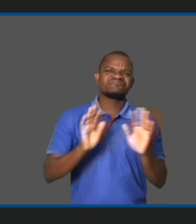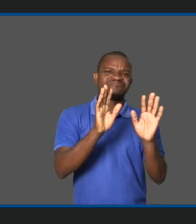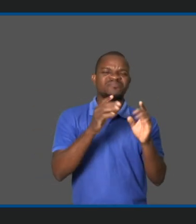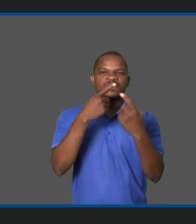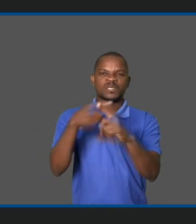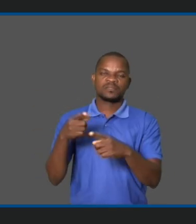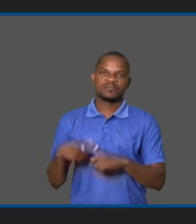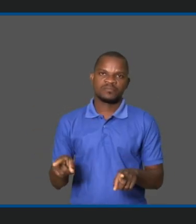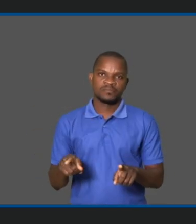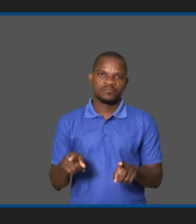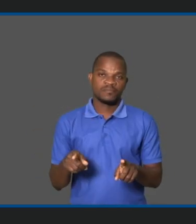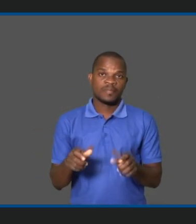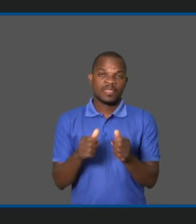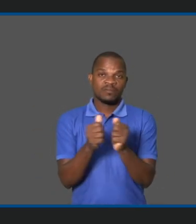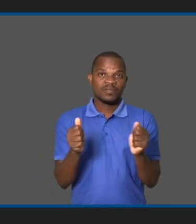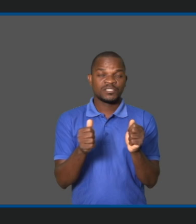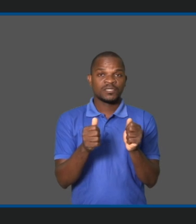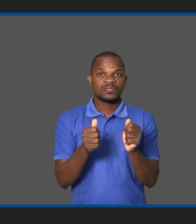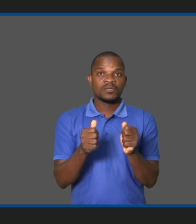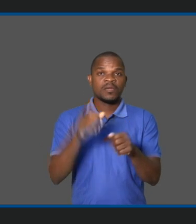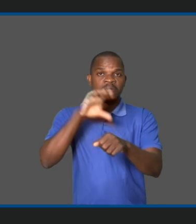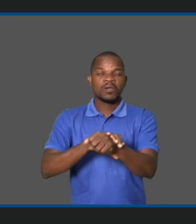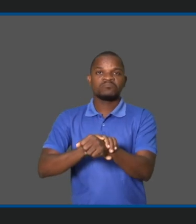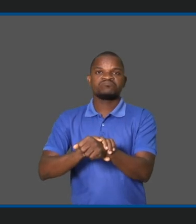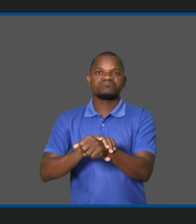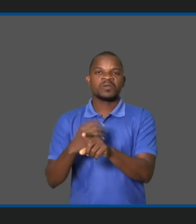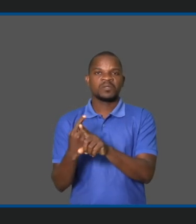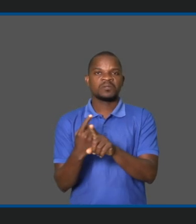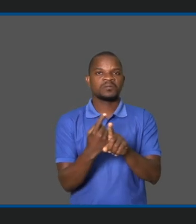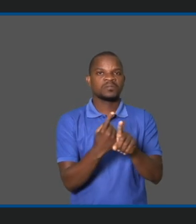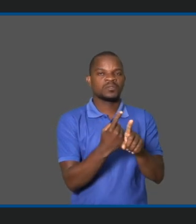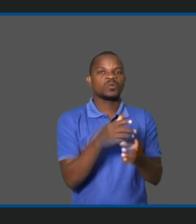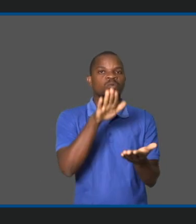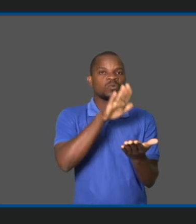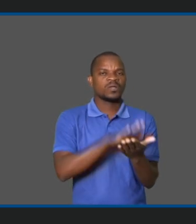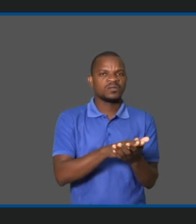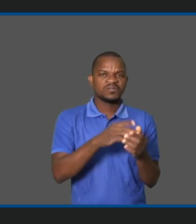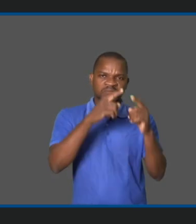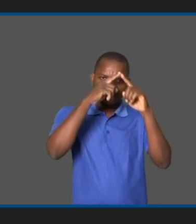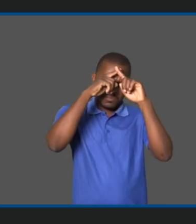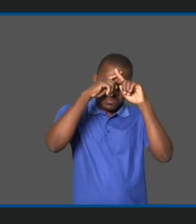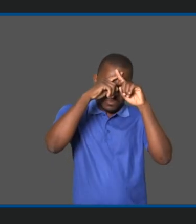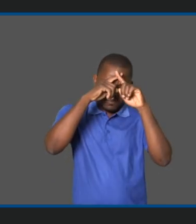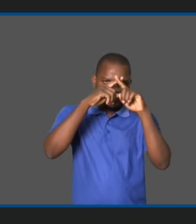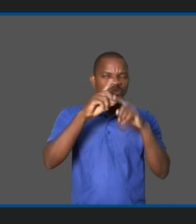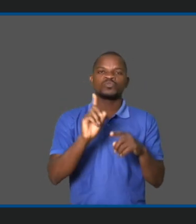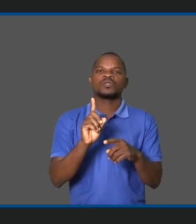para a esquadra ou algum